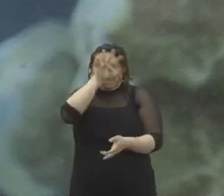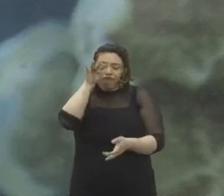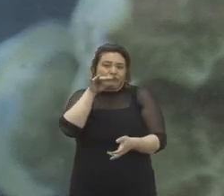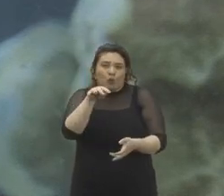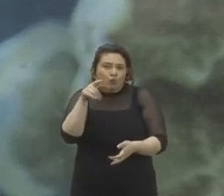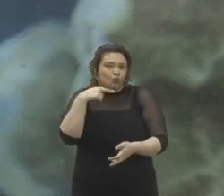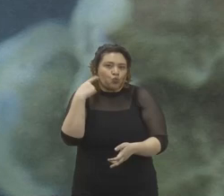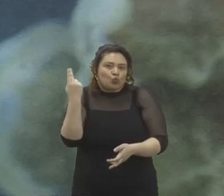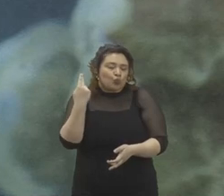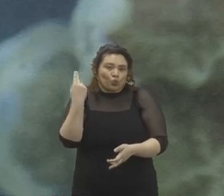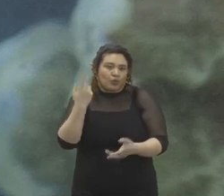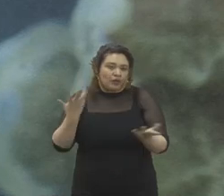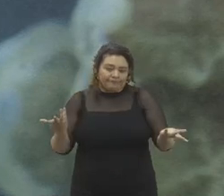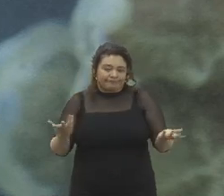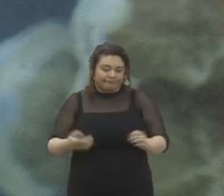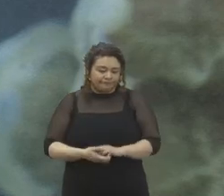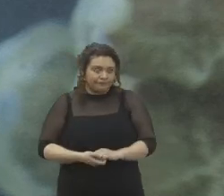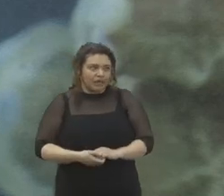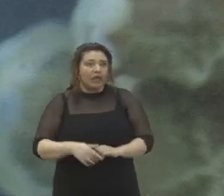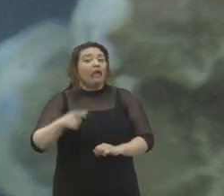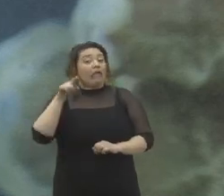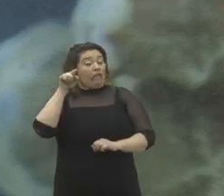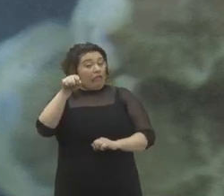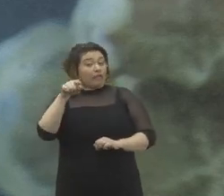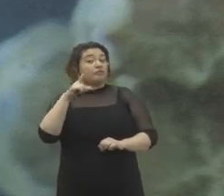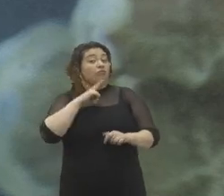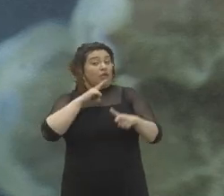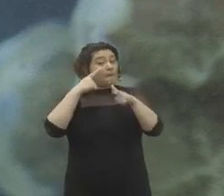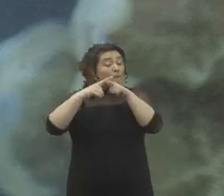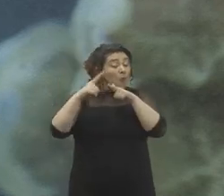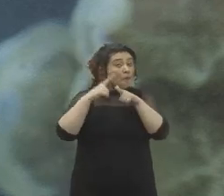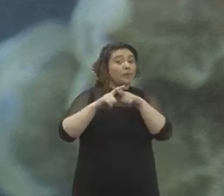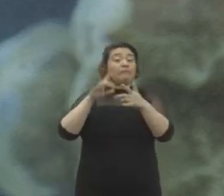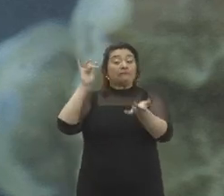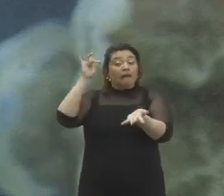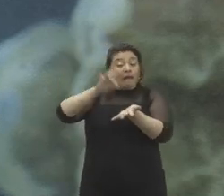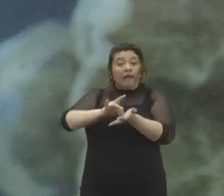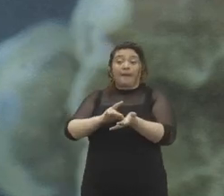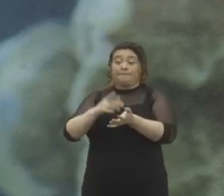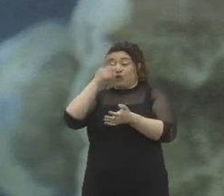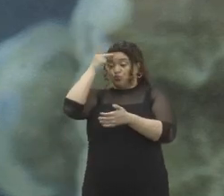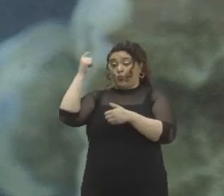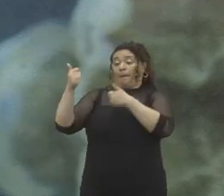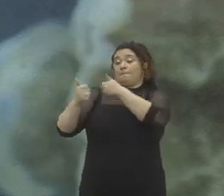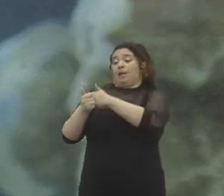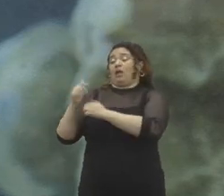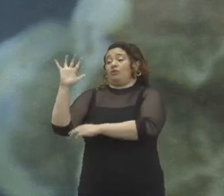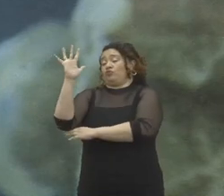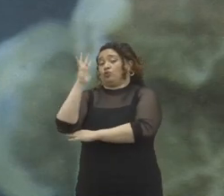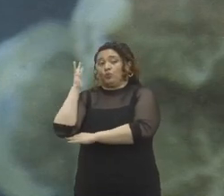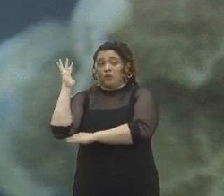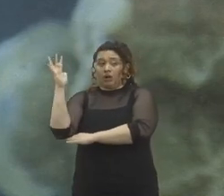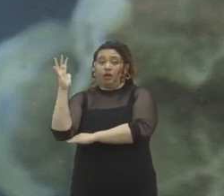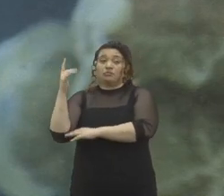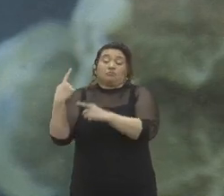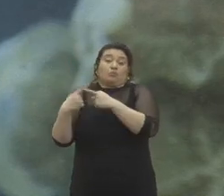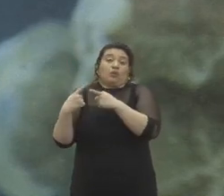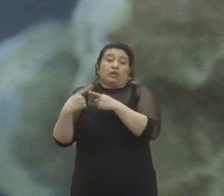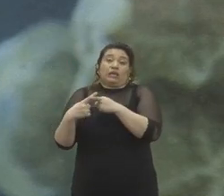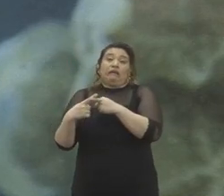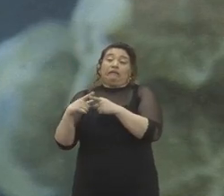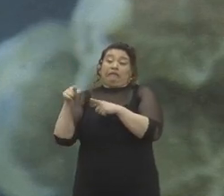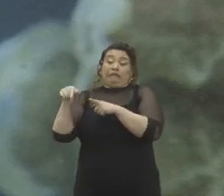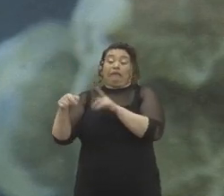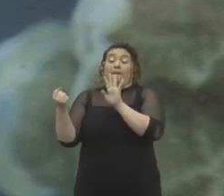então e isso é um um grande problema para quem vive perto da natureza porque a imprevisibilidade é a